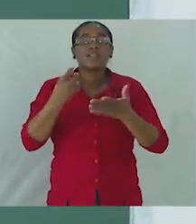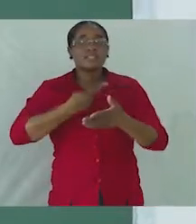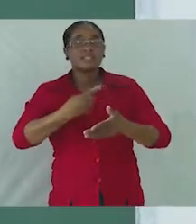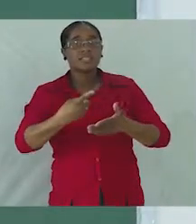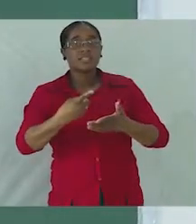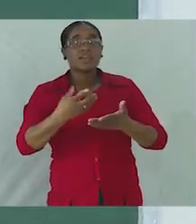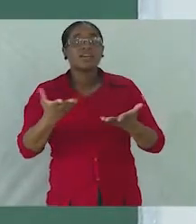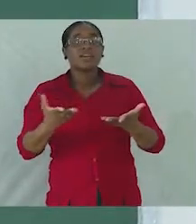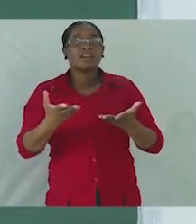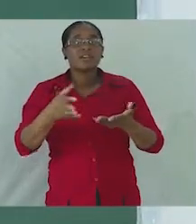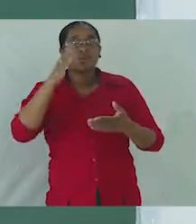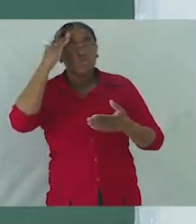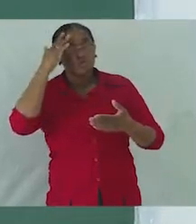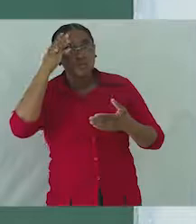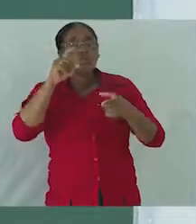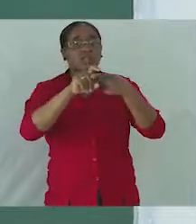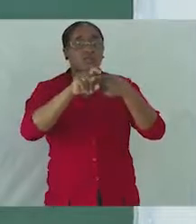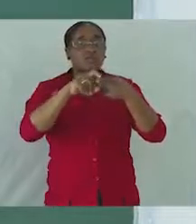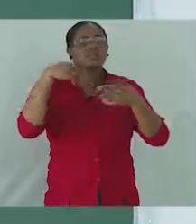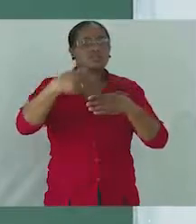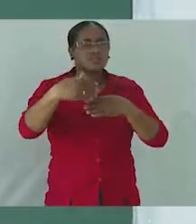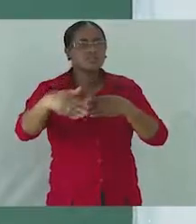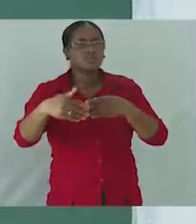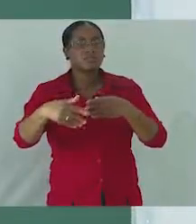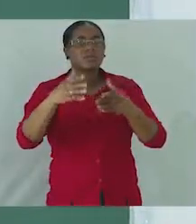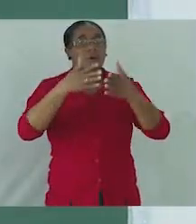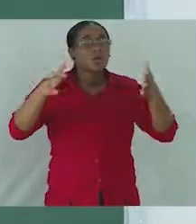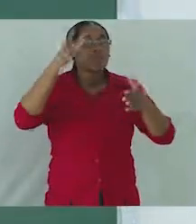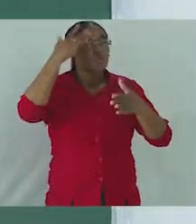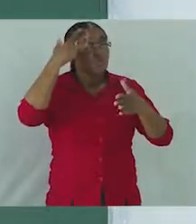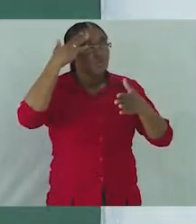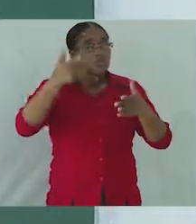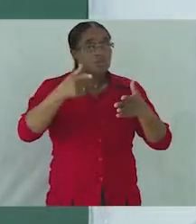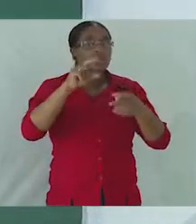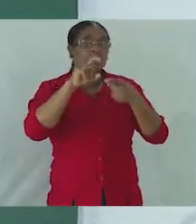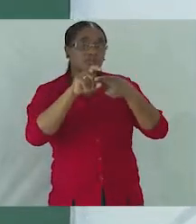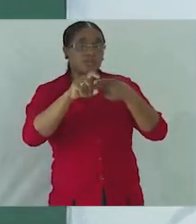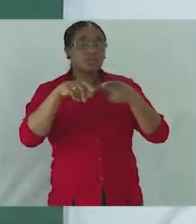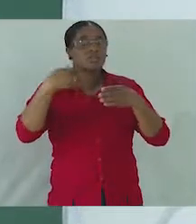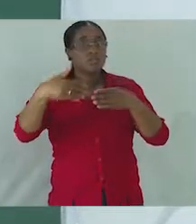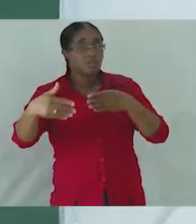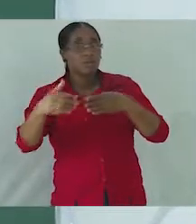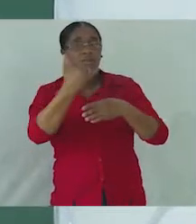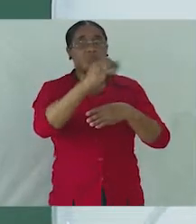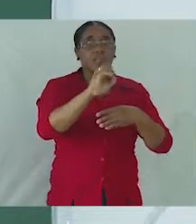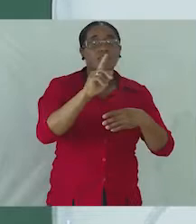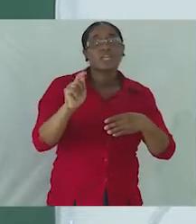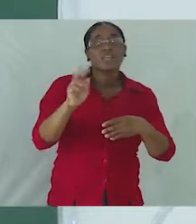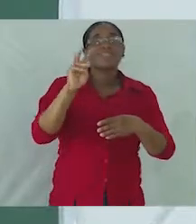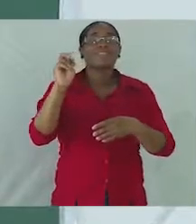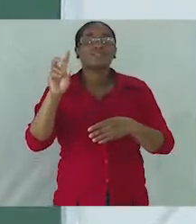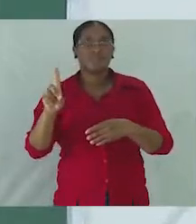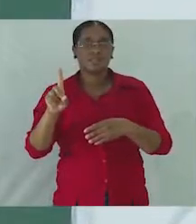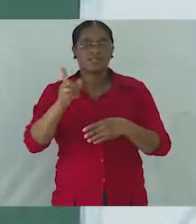Um número que divide simultaneamente, o maior número que divide simultaneamente 20 e 36.